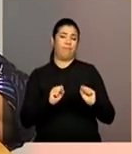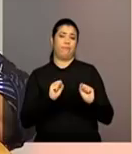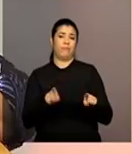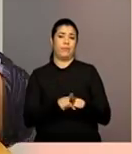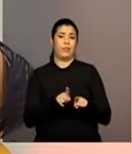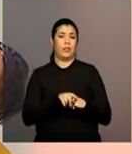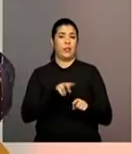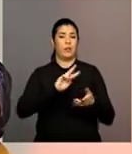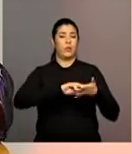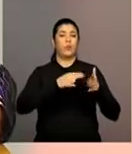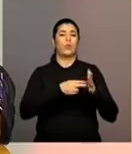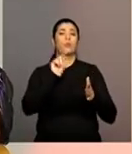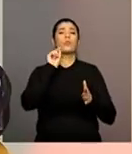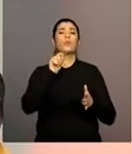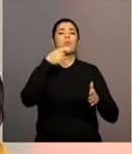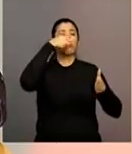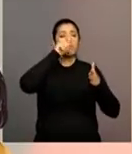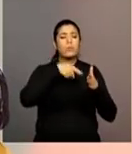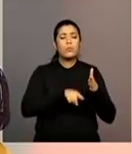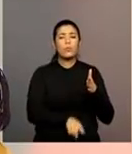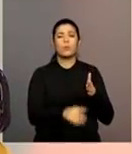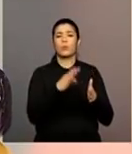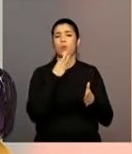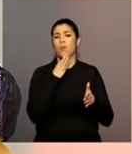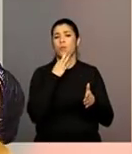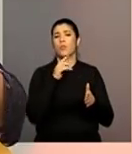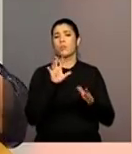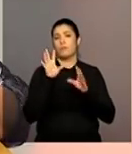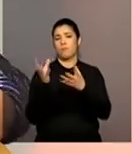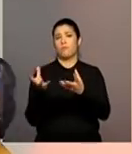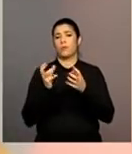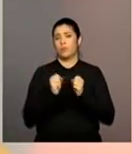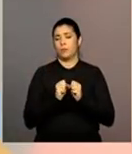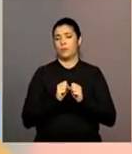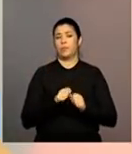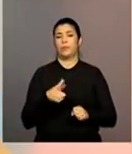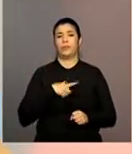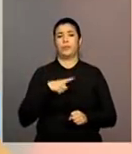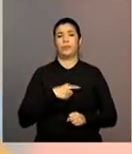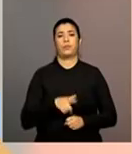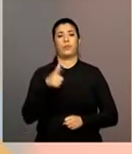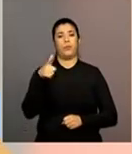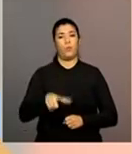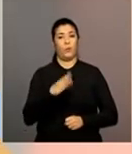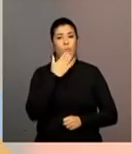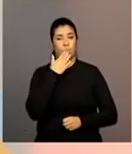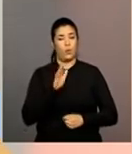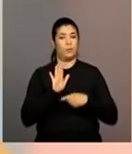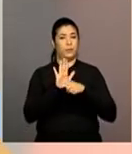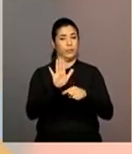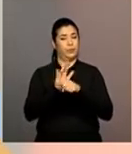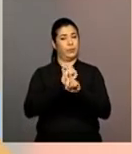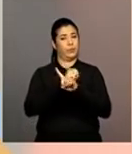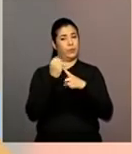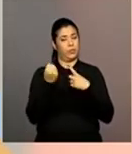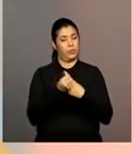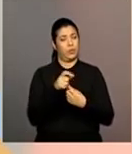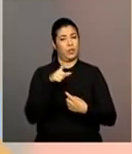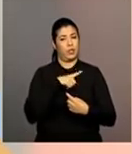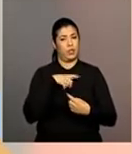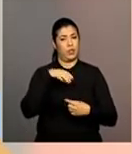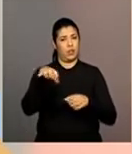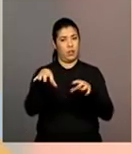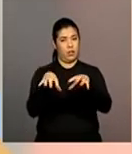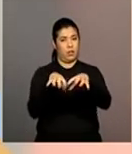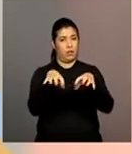significa aprofundar esse conhecimento outra oferta significativa que as equipes volantes ofertam